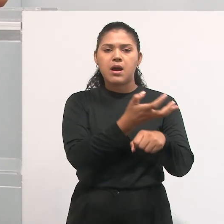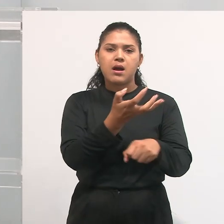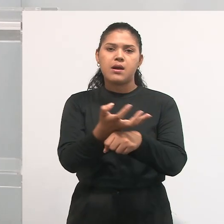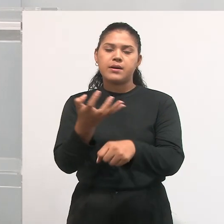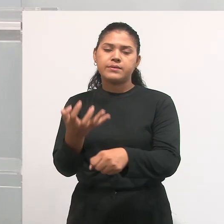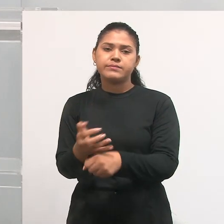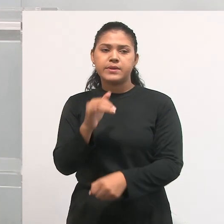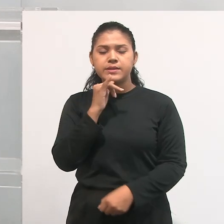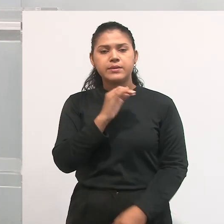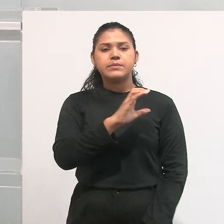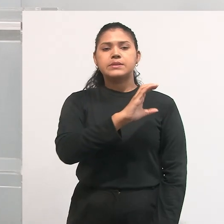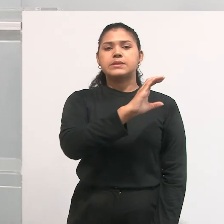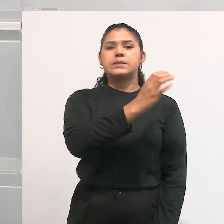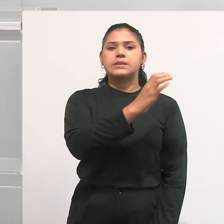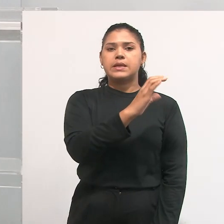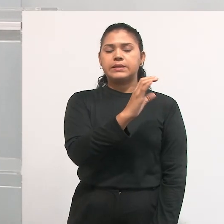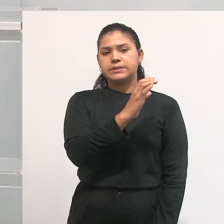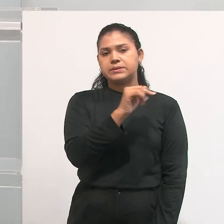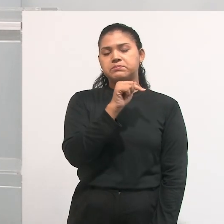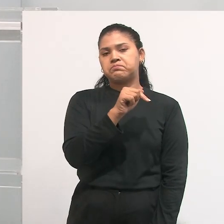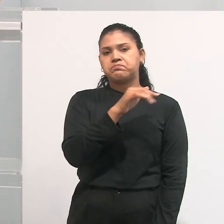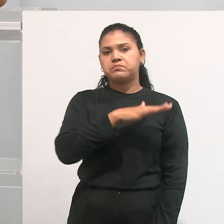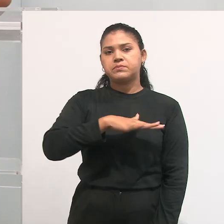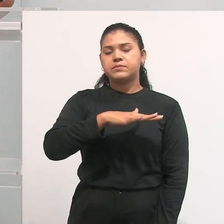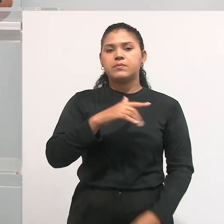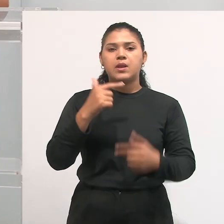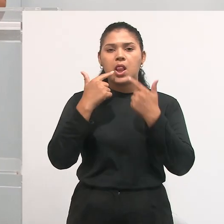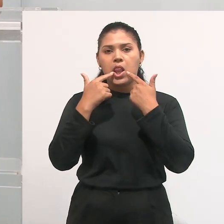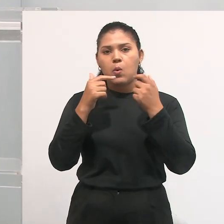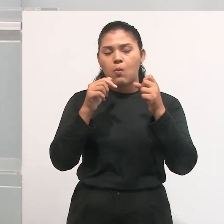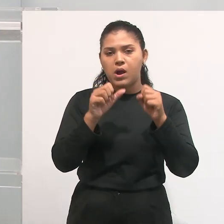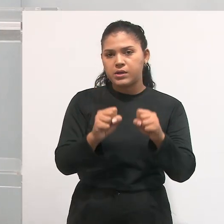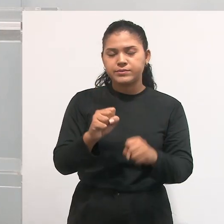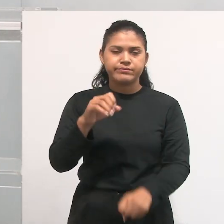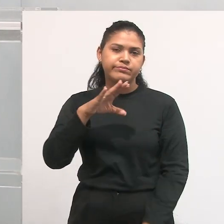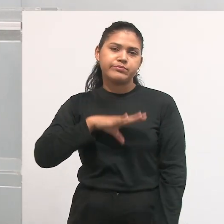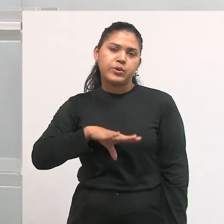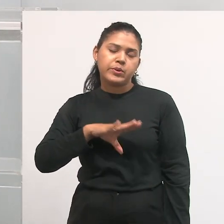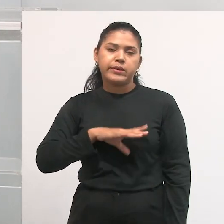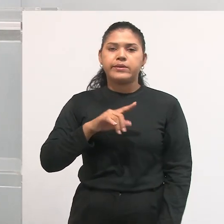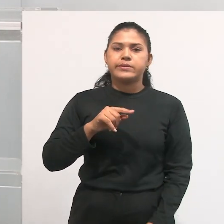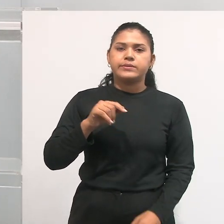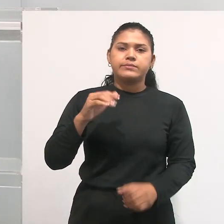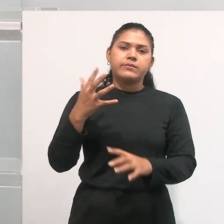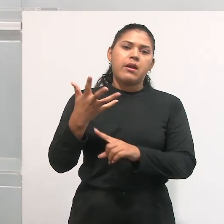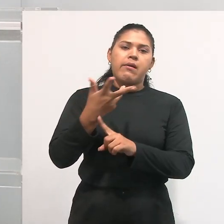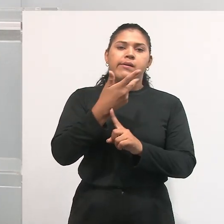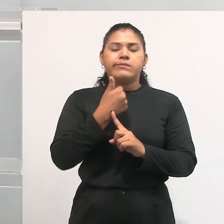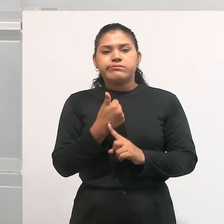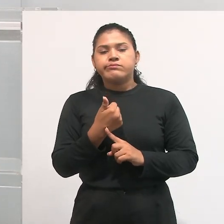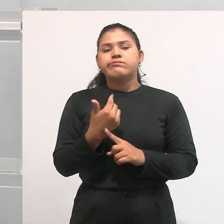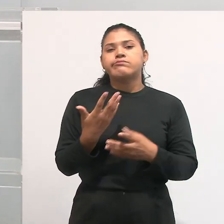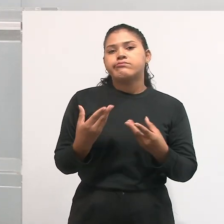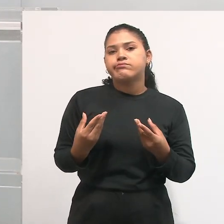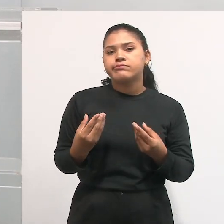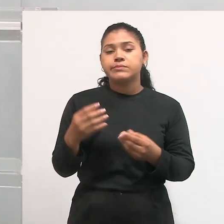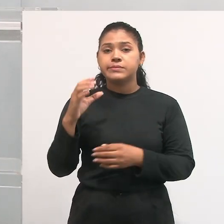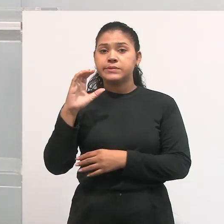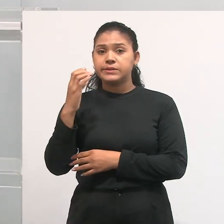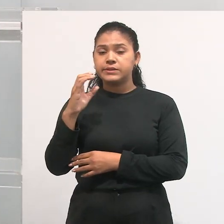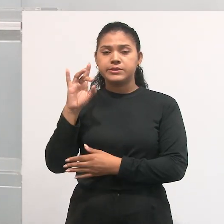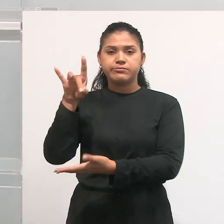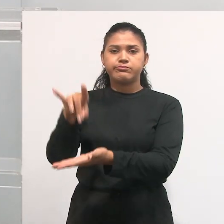das ciências da linguagem, como língua portuguesa, artes, as